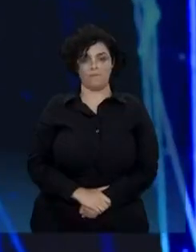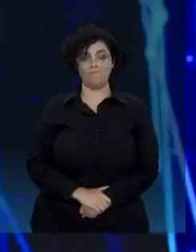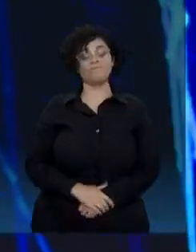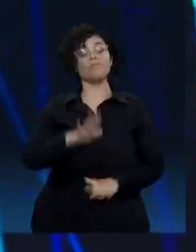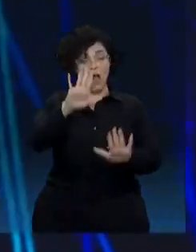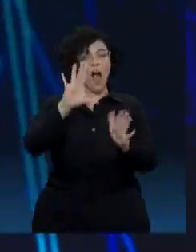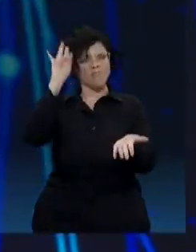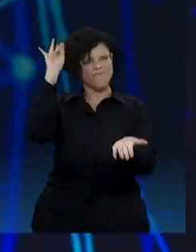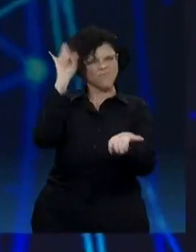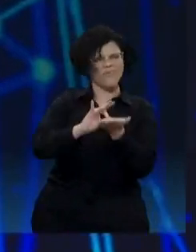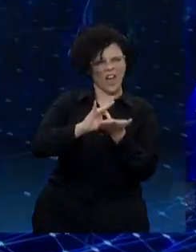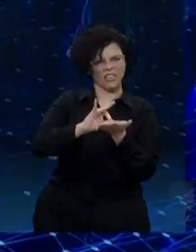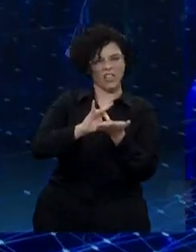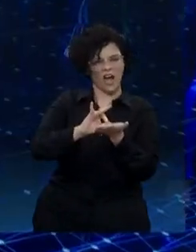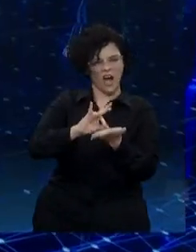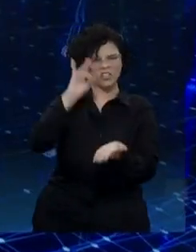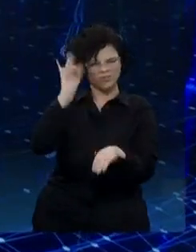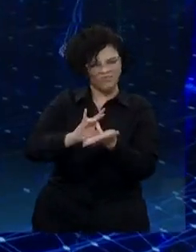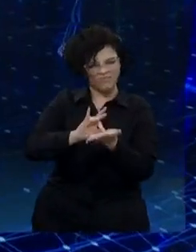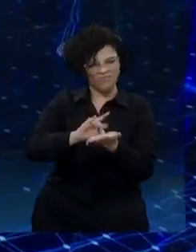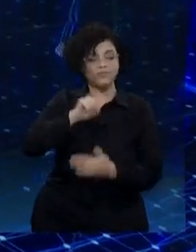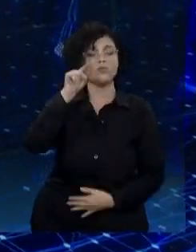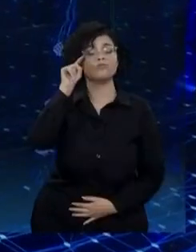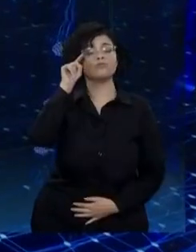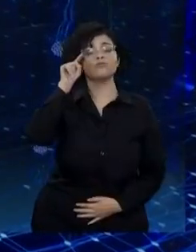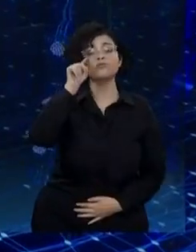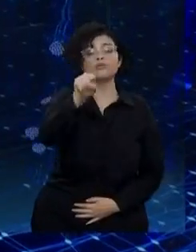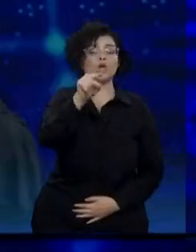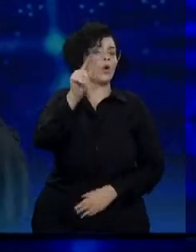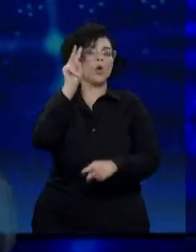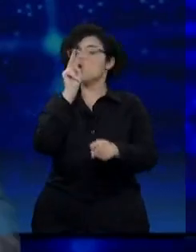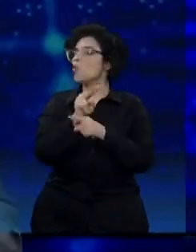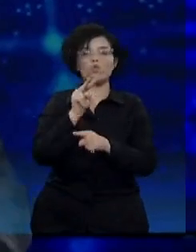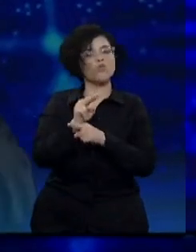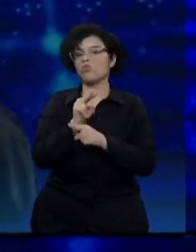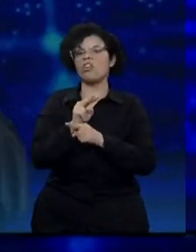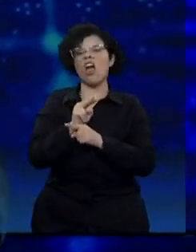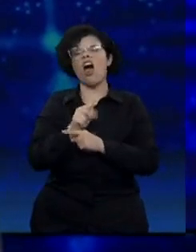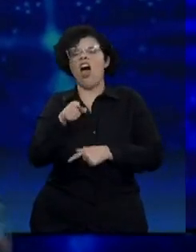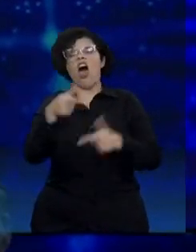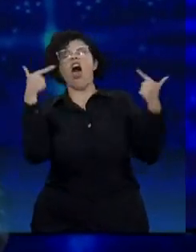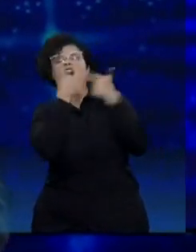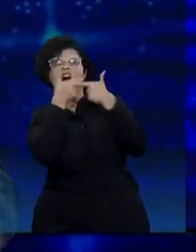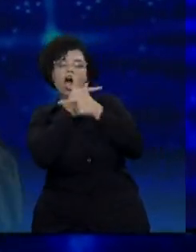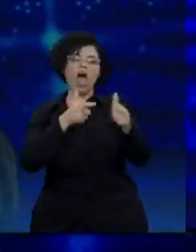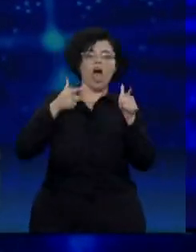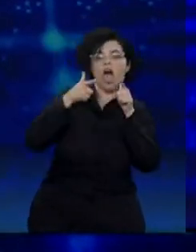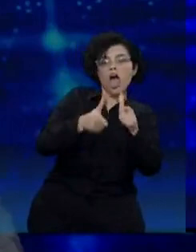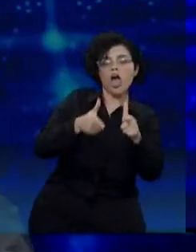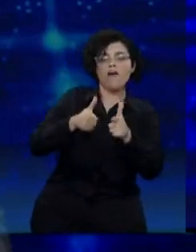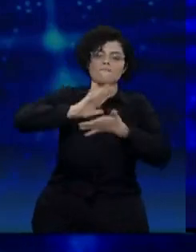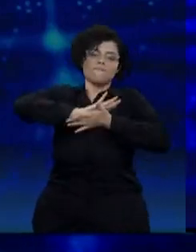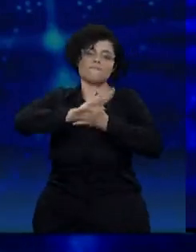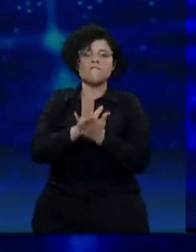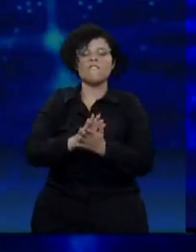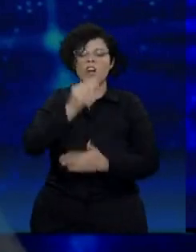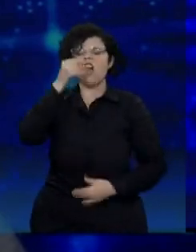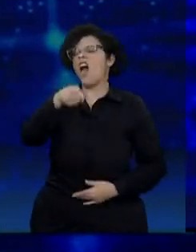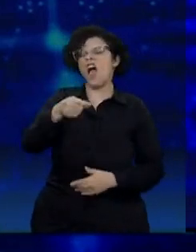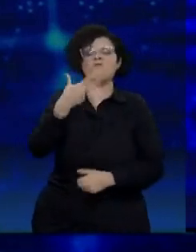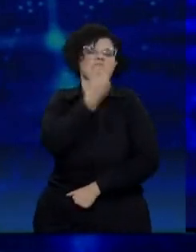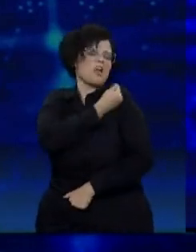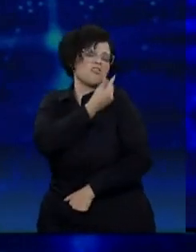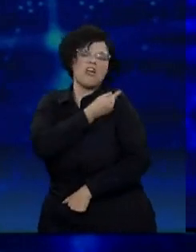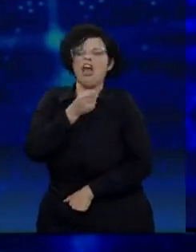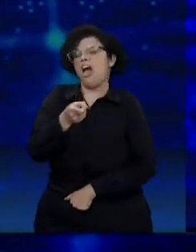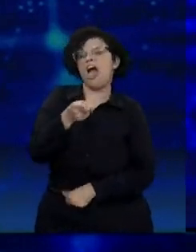verdade, a verdade é que o senhor não cuidou, debochou, riu, disse que não tomava vacina, que